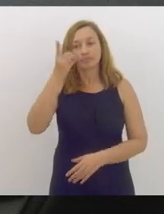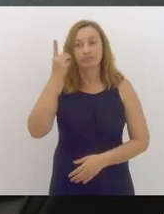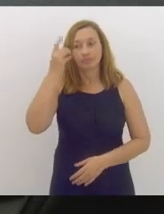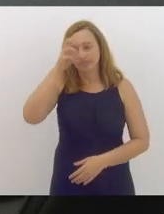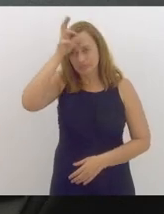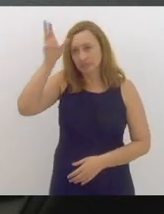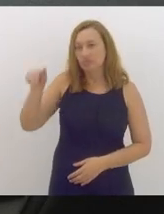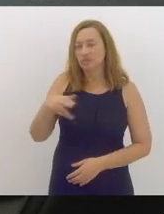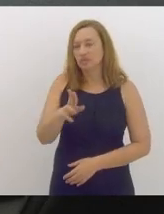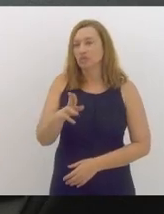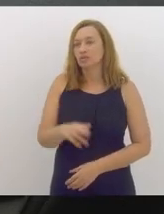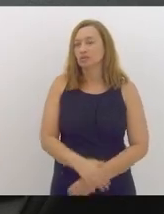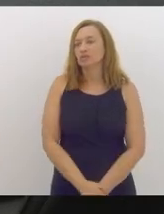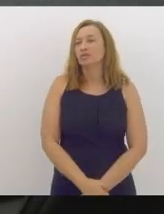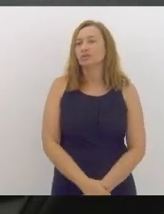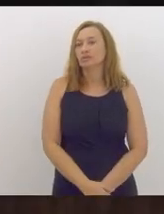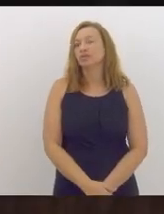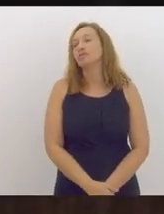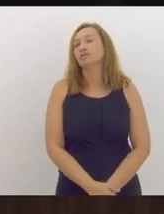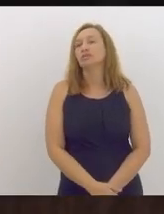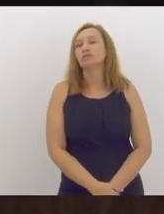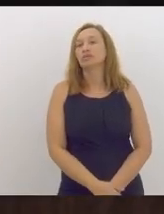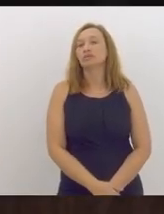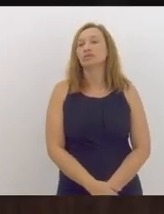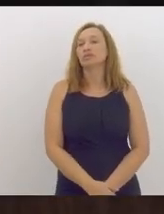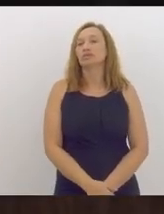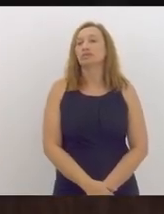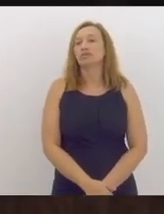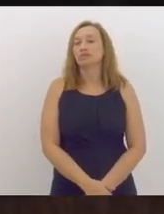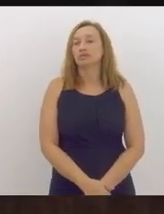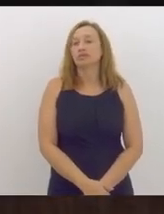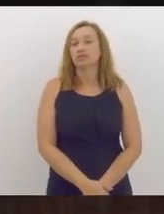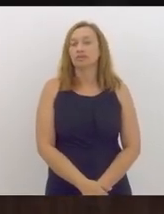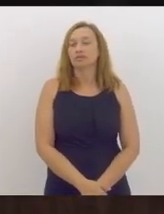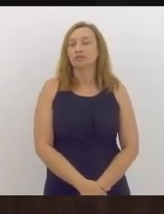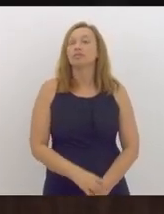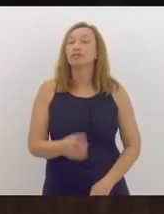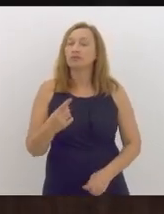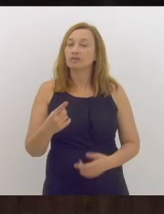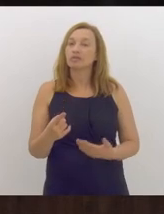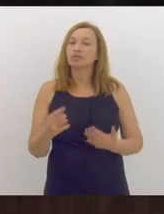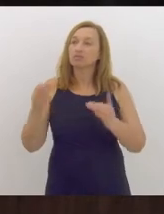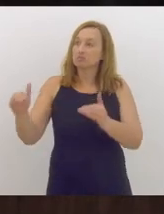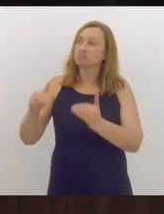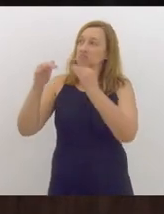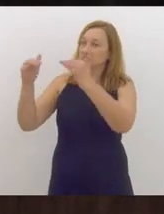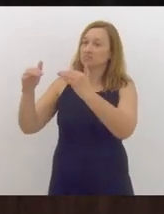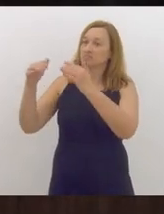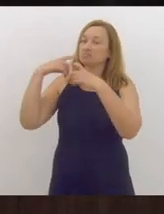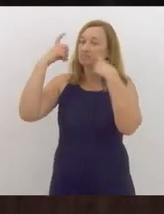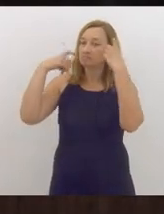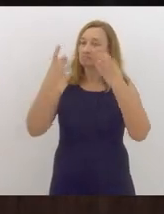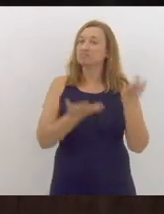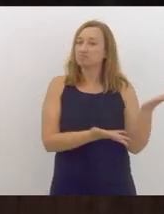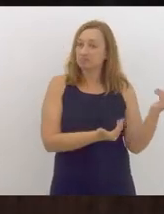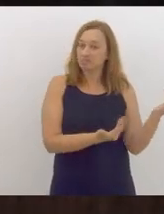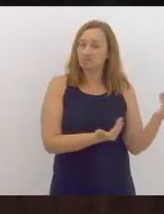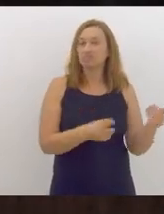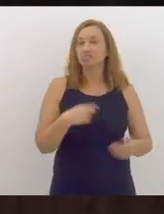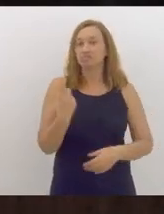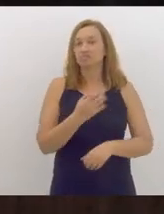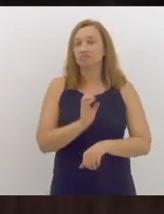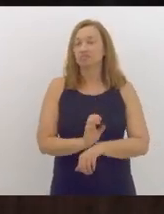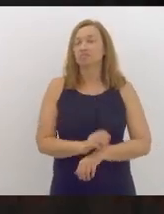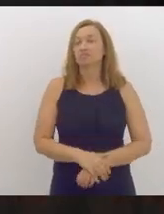Ju. Obrigada, só deputada. Vindo termo de Vossa Excelência, uma preocupação tão grande com a juventude no nosso